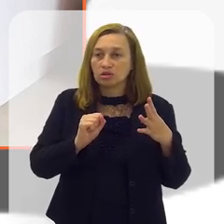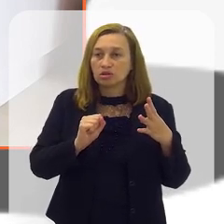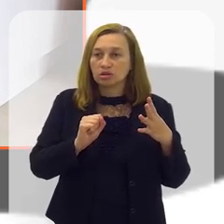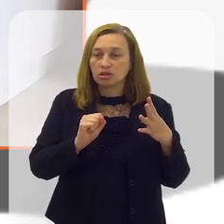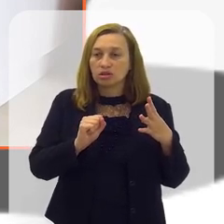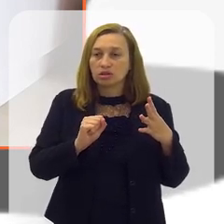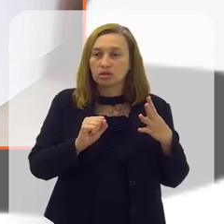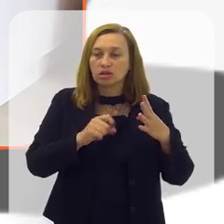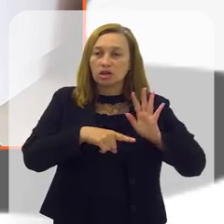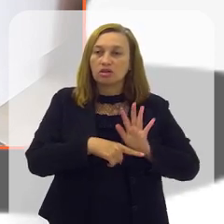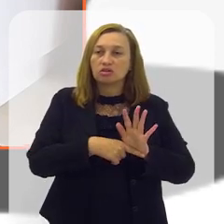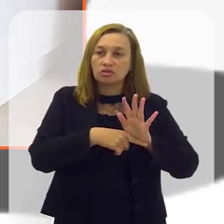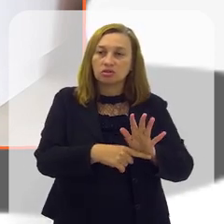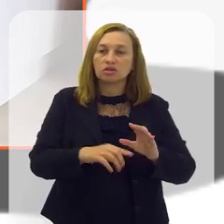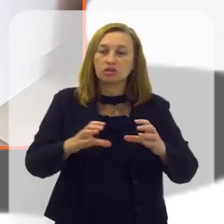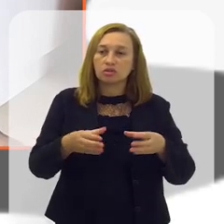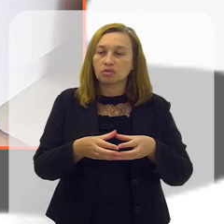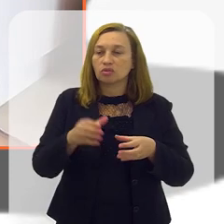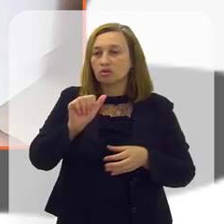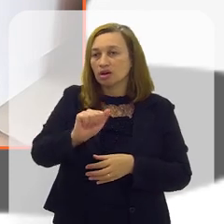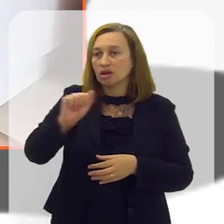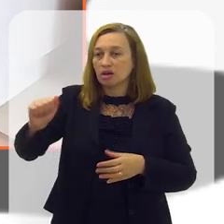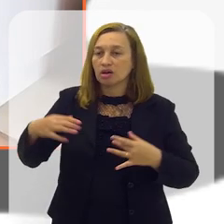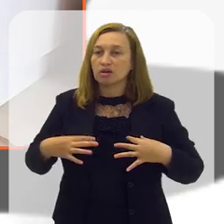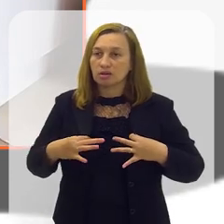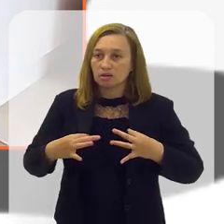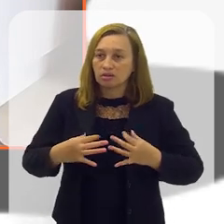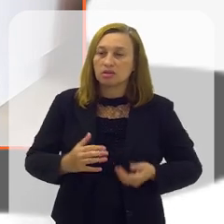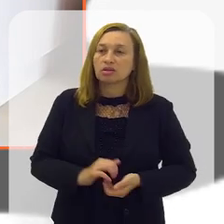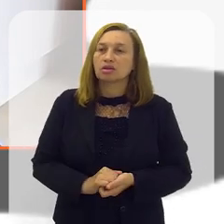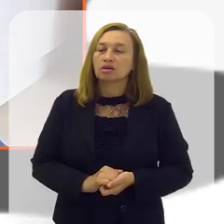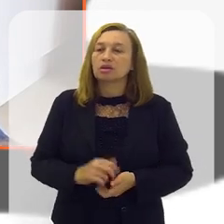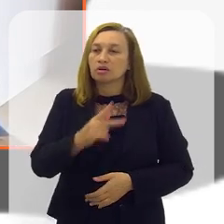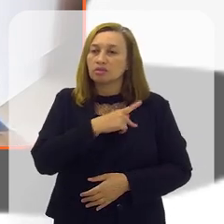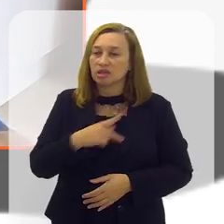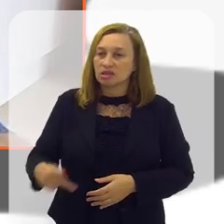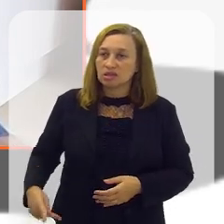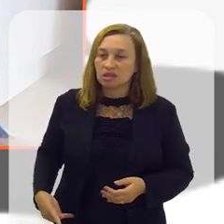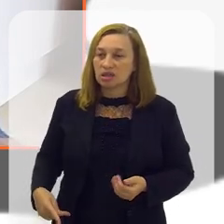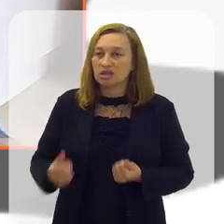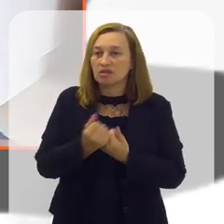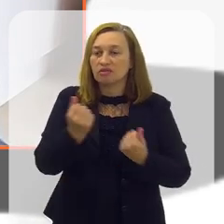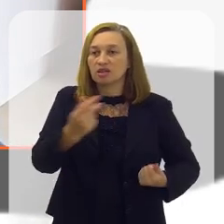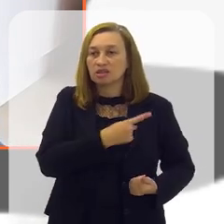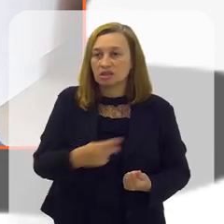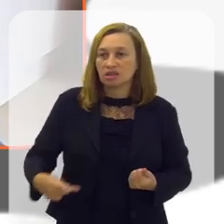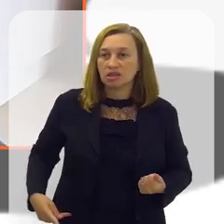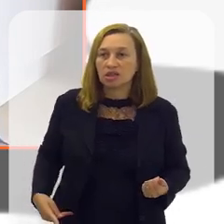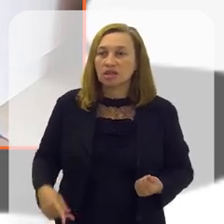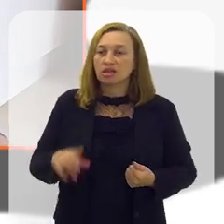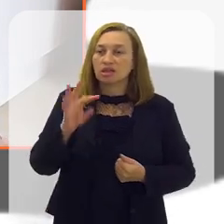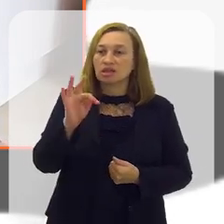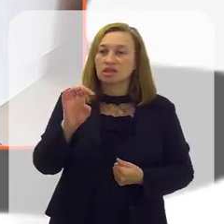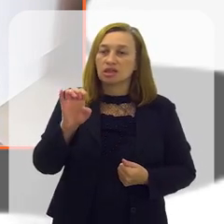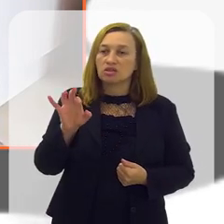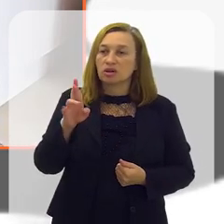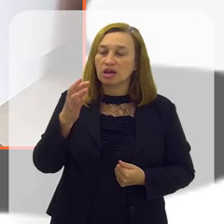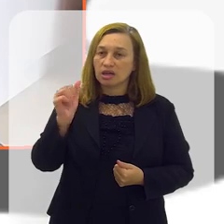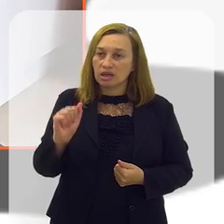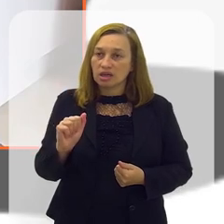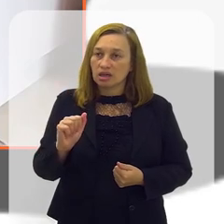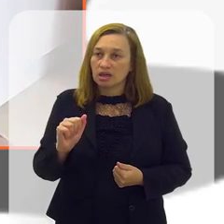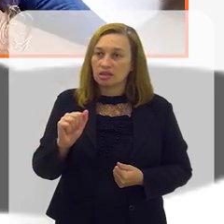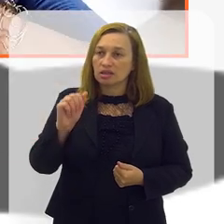podem servir à estrutura de Alcoólicos Anônimos voluntariamente. A presidência, a vice-presidência,